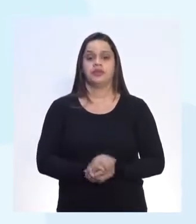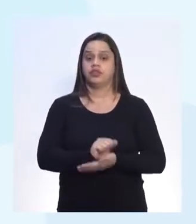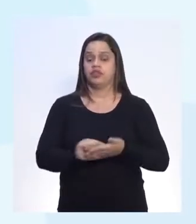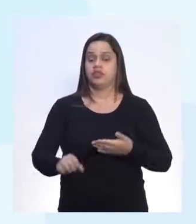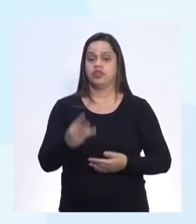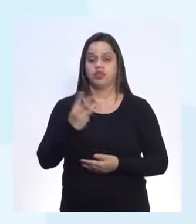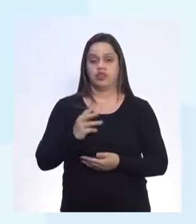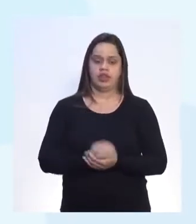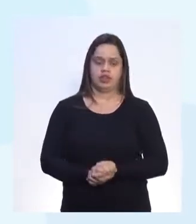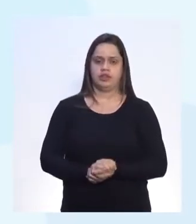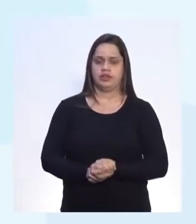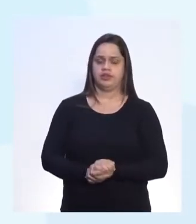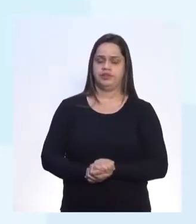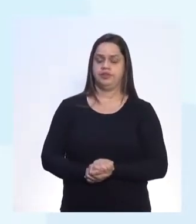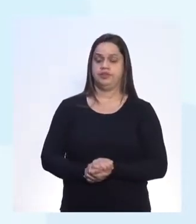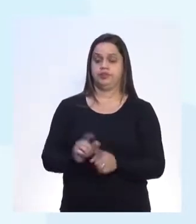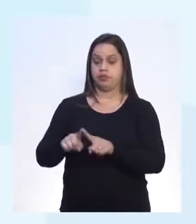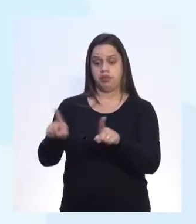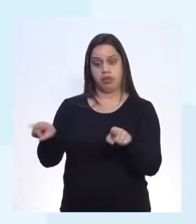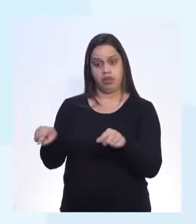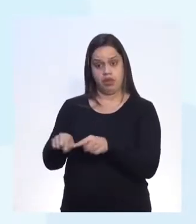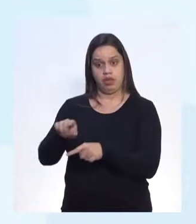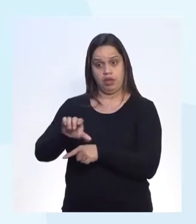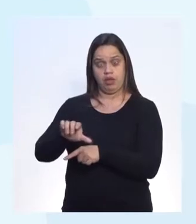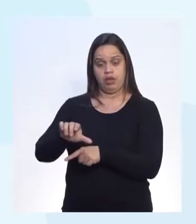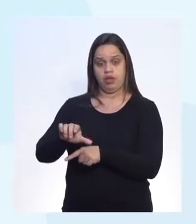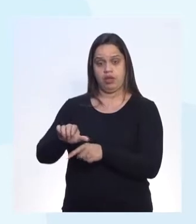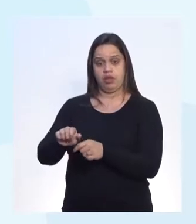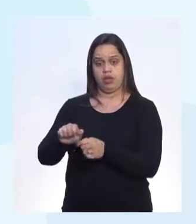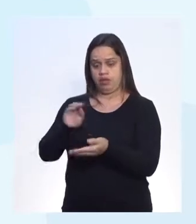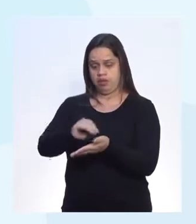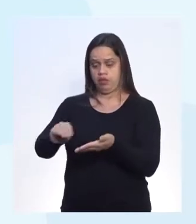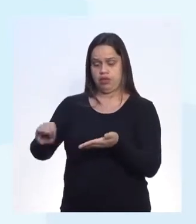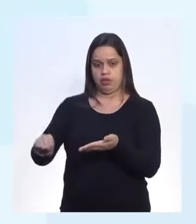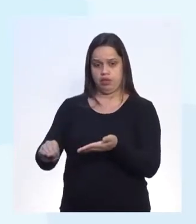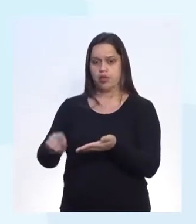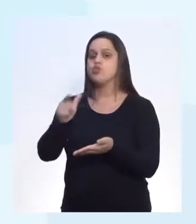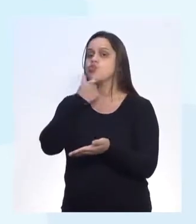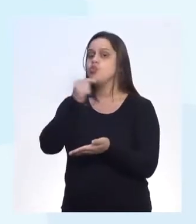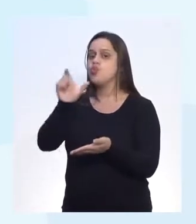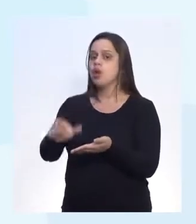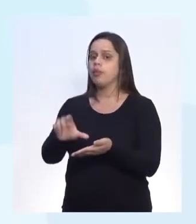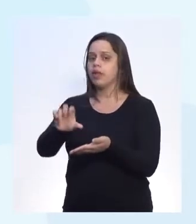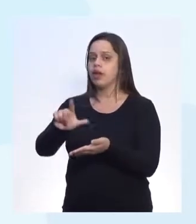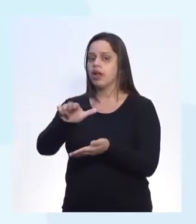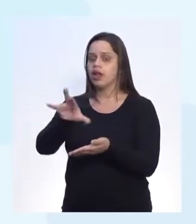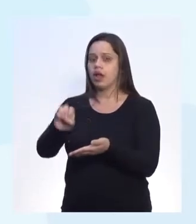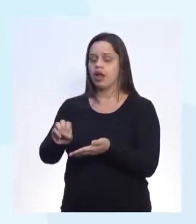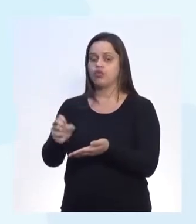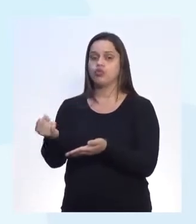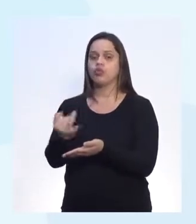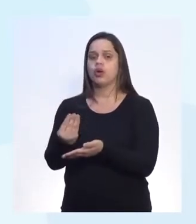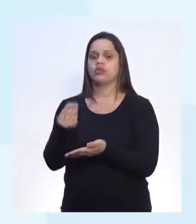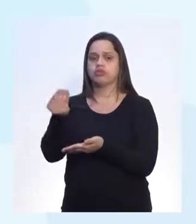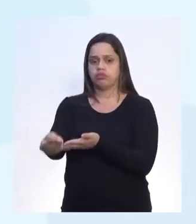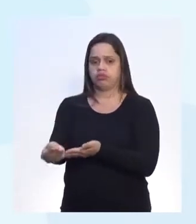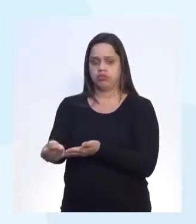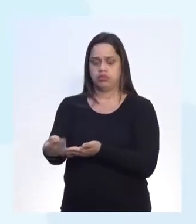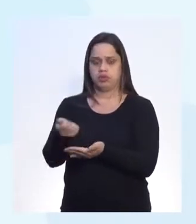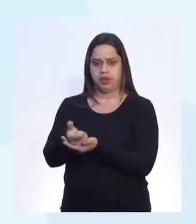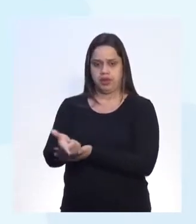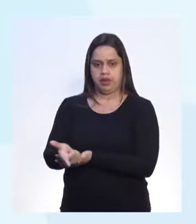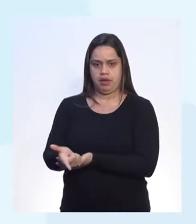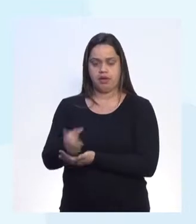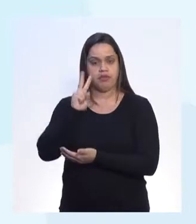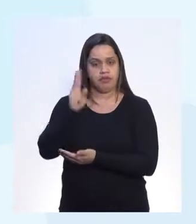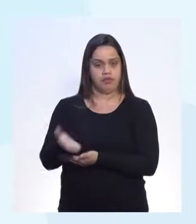3. Quanto receberá o Cláudio pela área de piso assentada? Então, olha lá, aparece